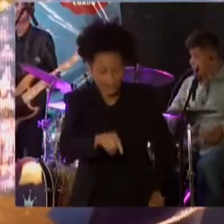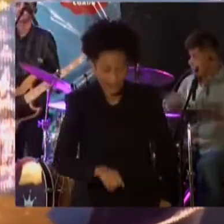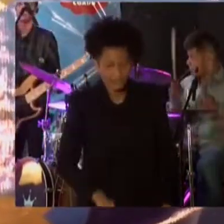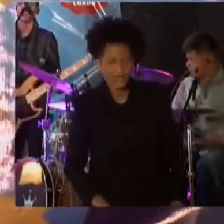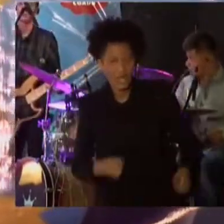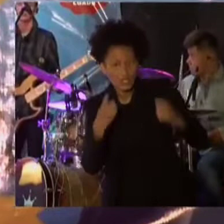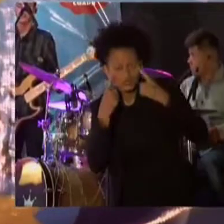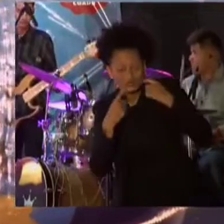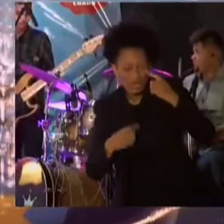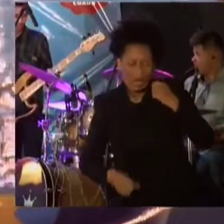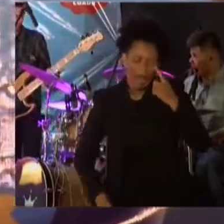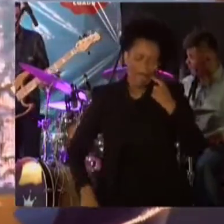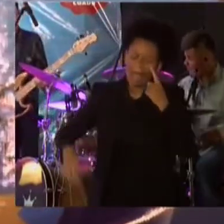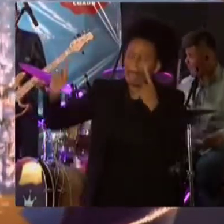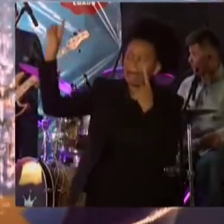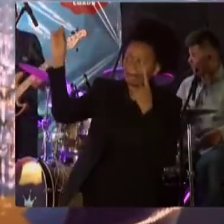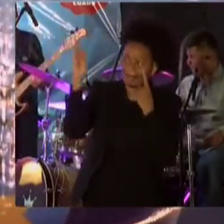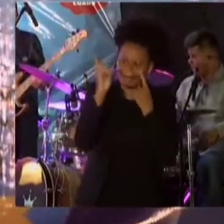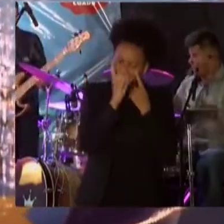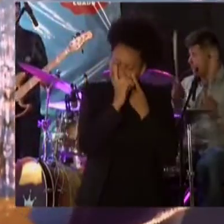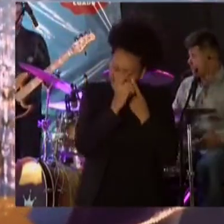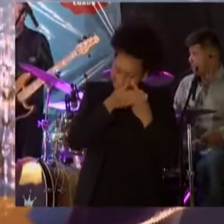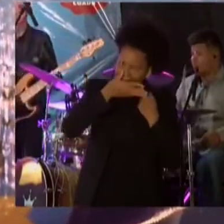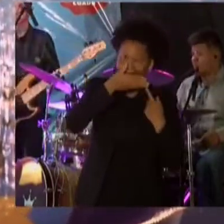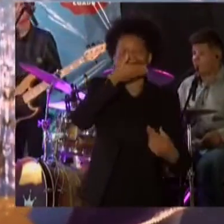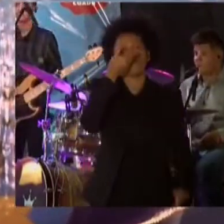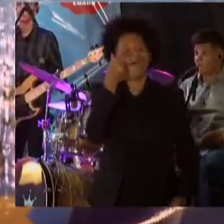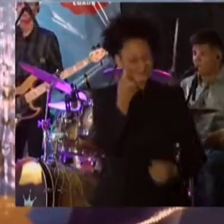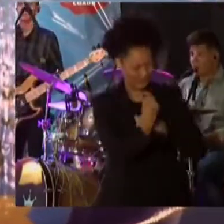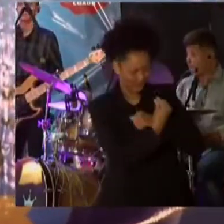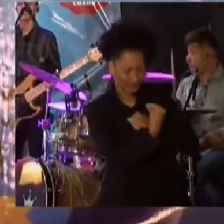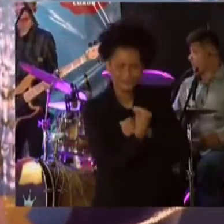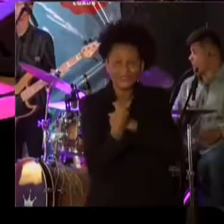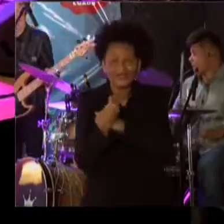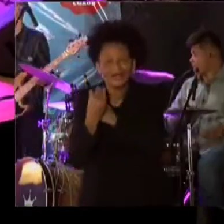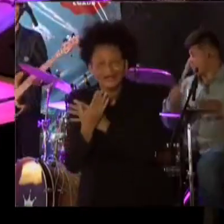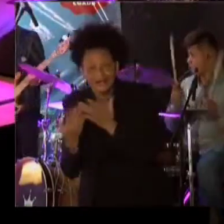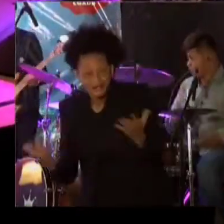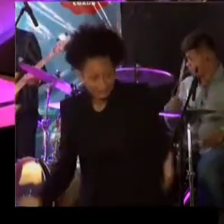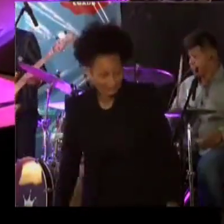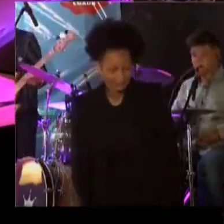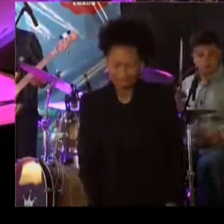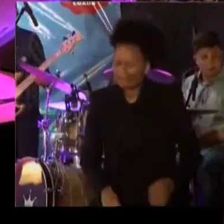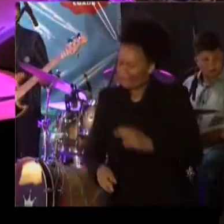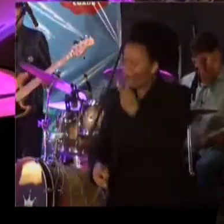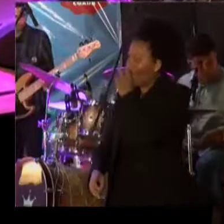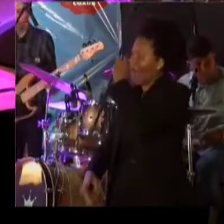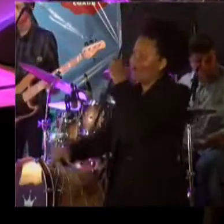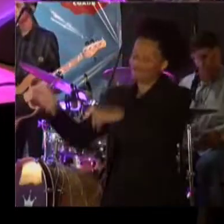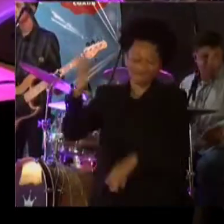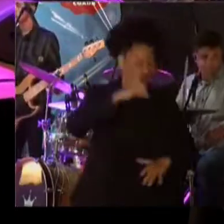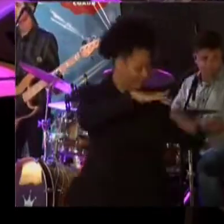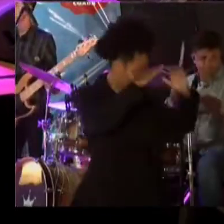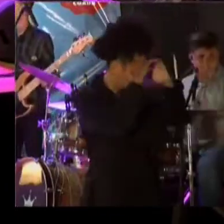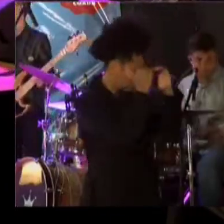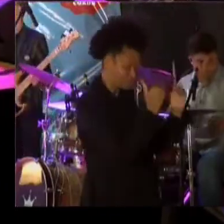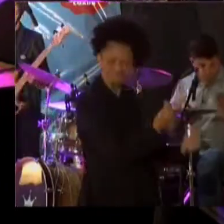eu te consolo. Esse é o seu Deus. Você clama e eu te ouço.